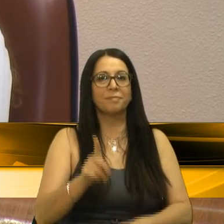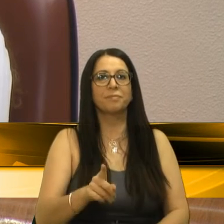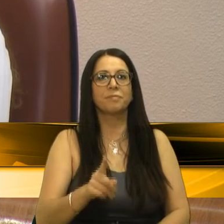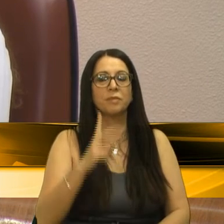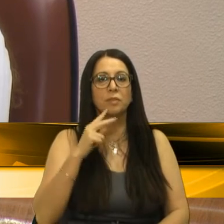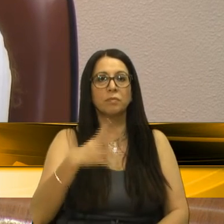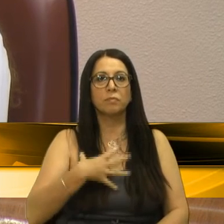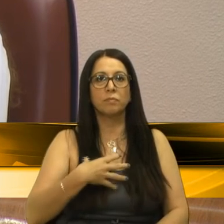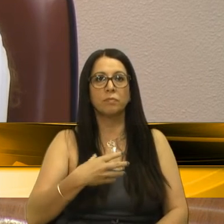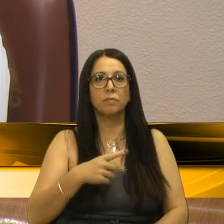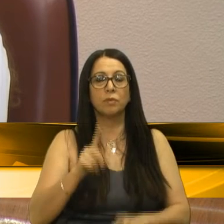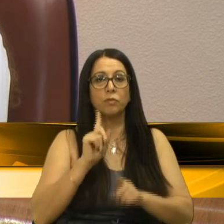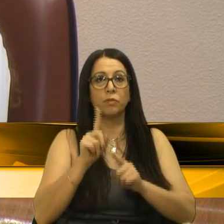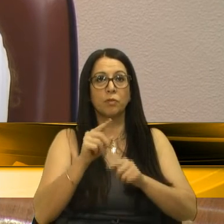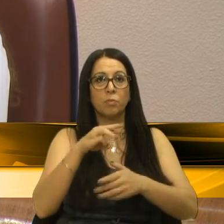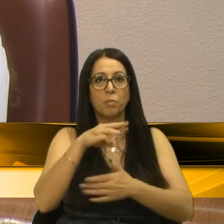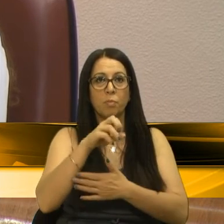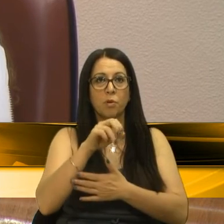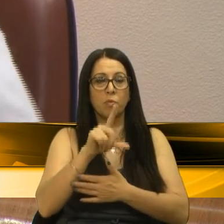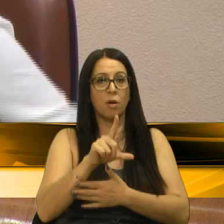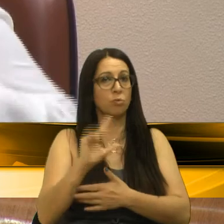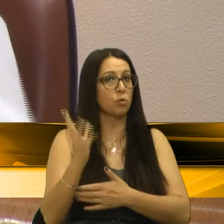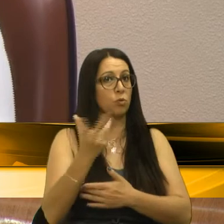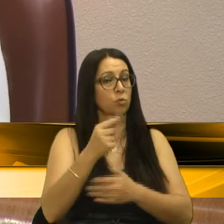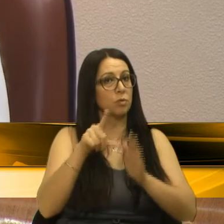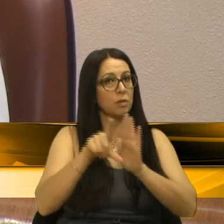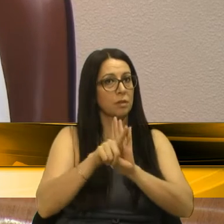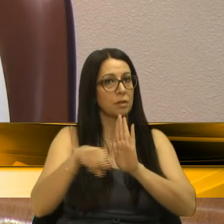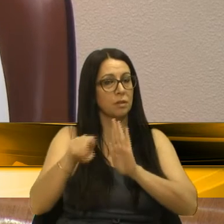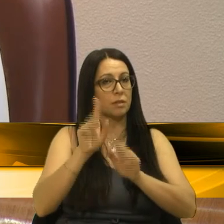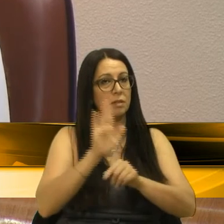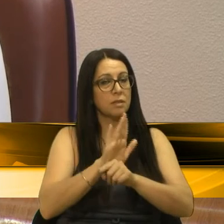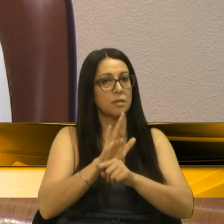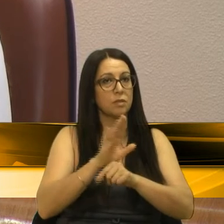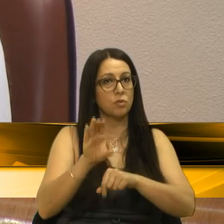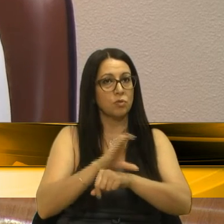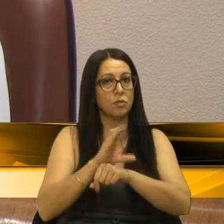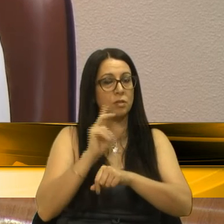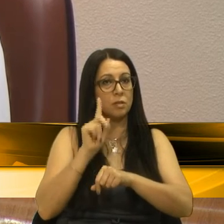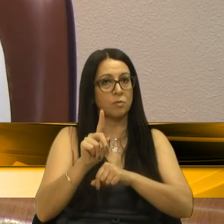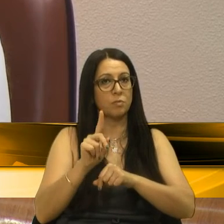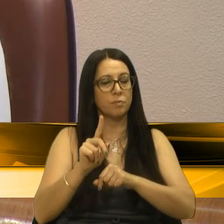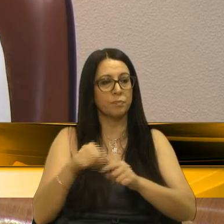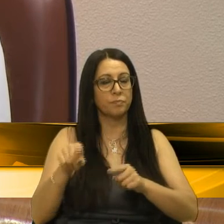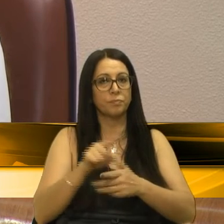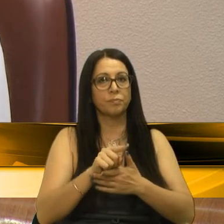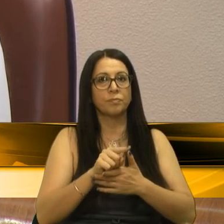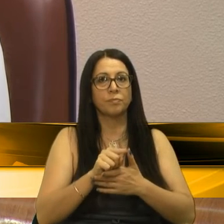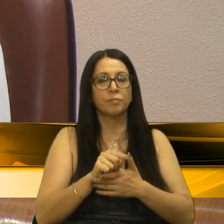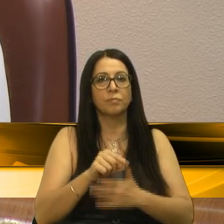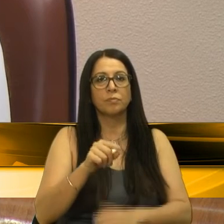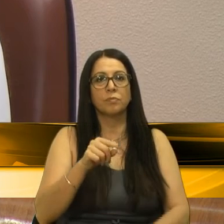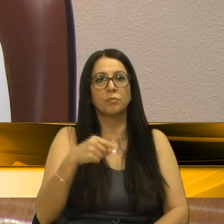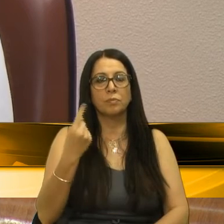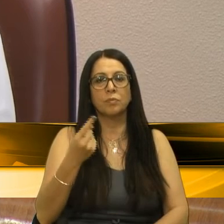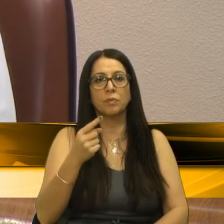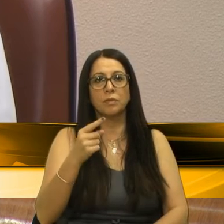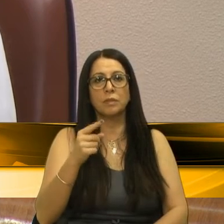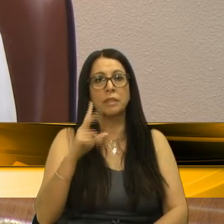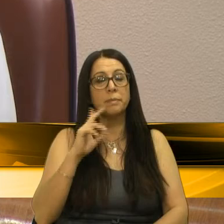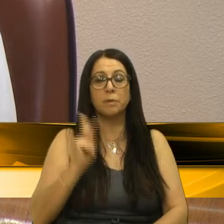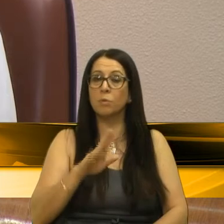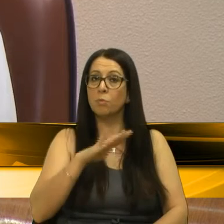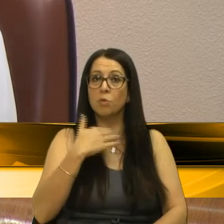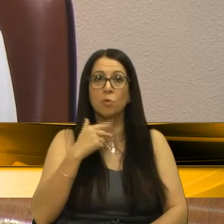Filho, Manual do Processo Penal, a assistente constitui-se da vítima, seu representante legal ou, no caso de morte, qualquer uma das